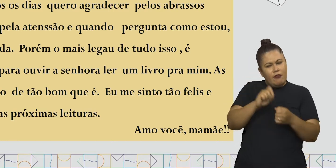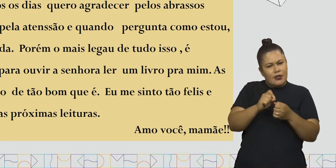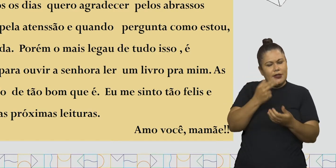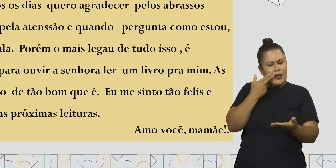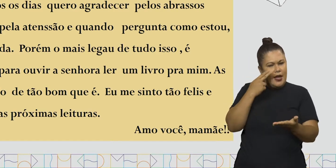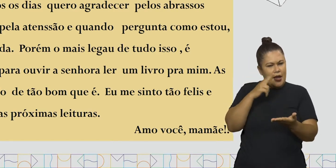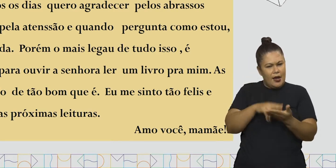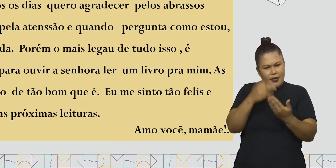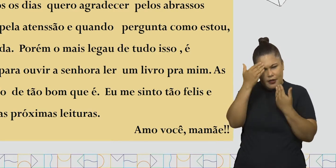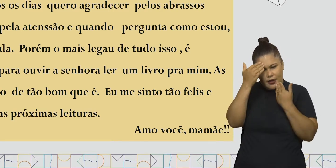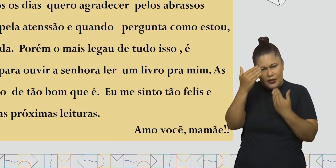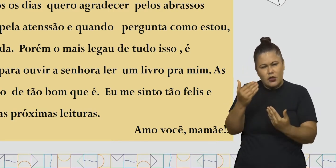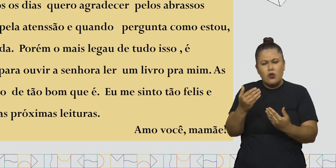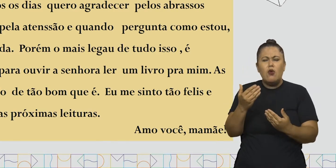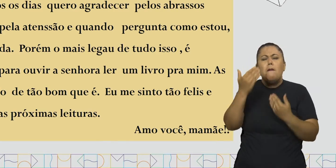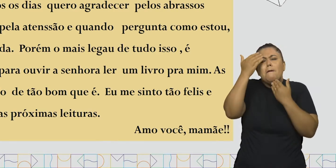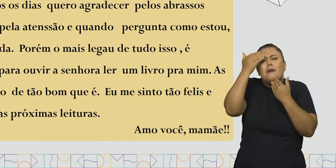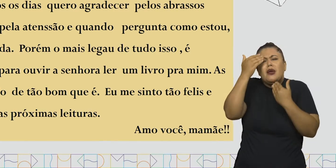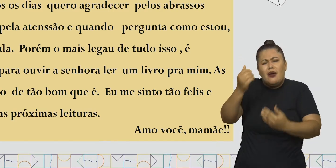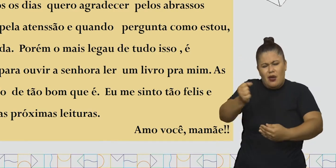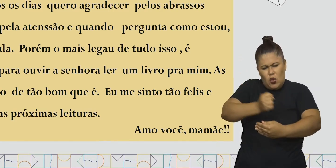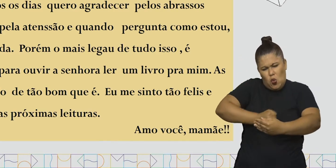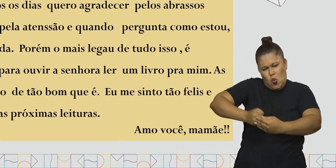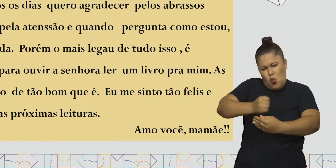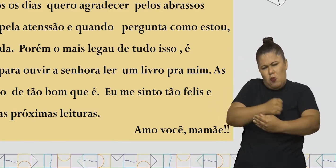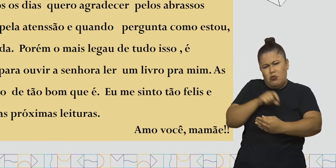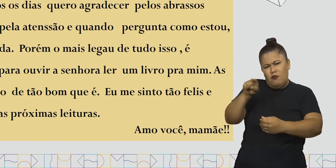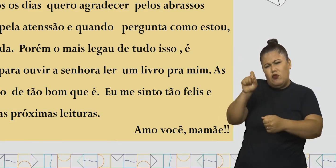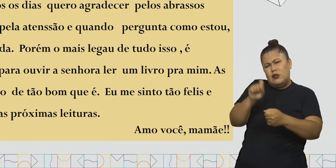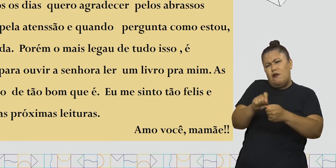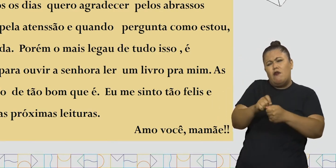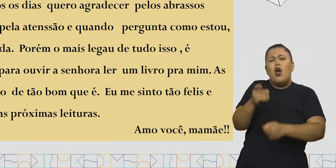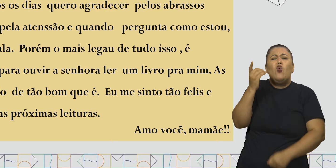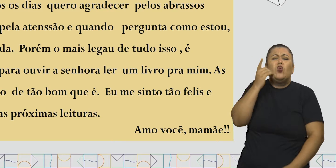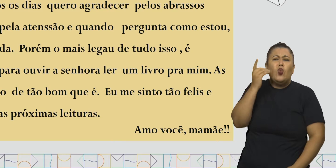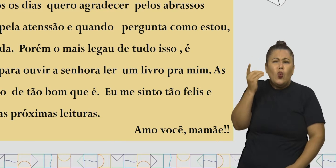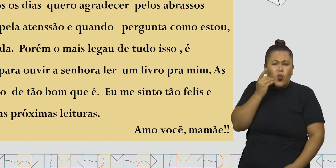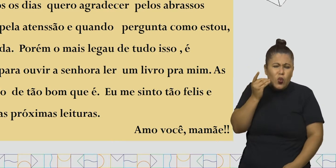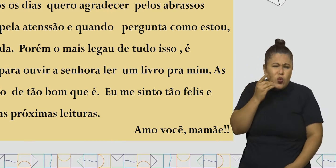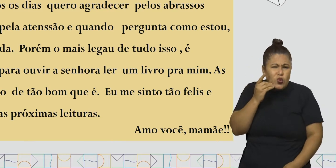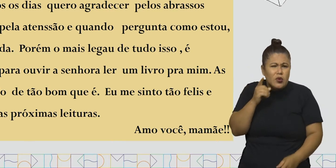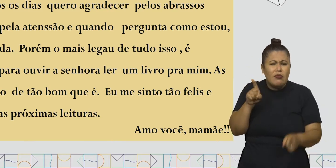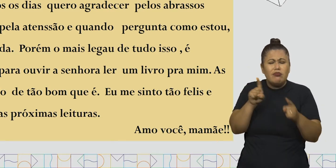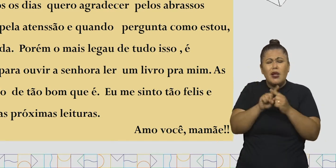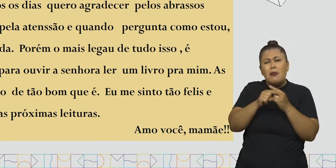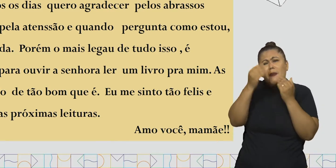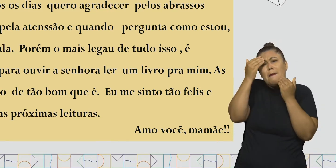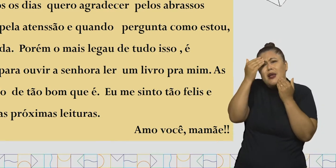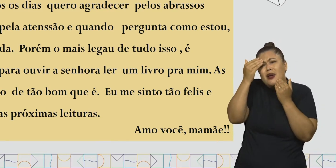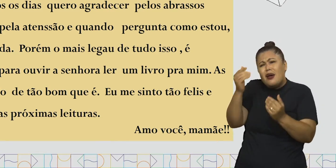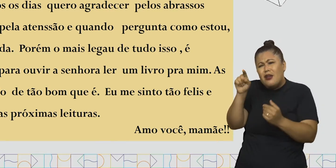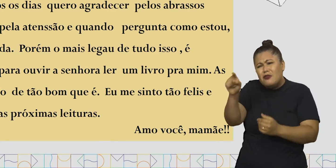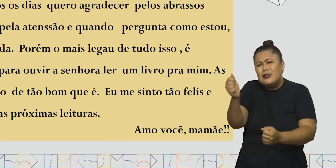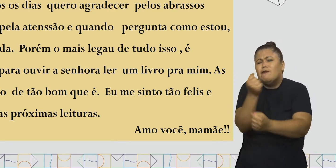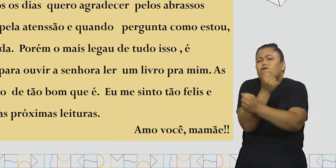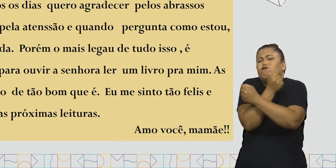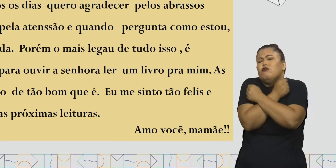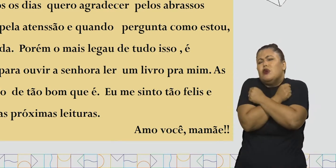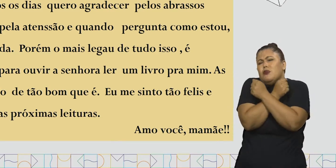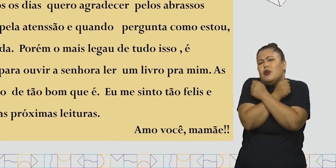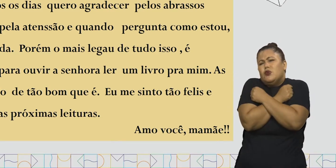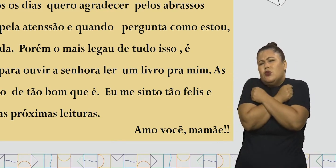Eu quero agradecer pela comida feita todos os dias. Quero agradecer pelos abraços.